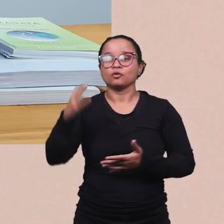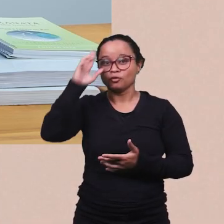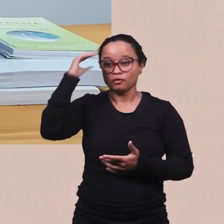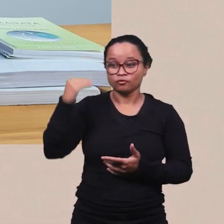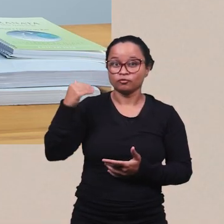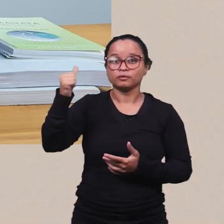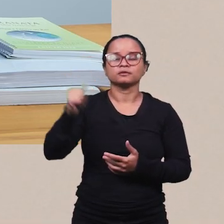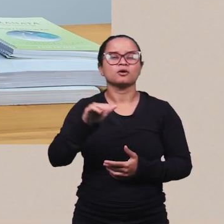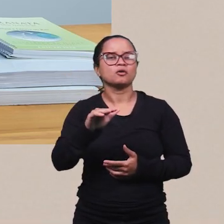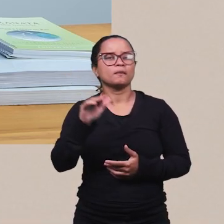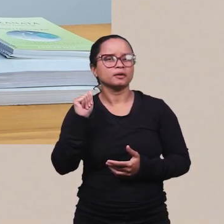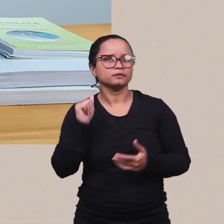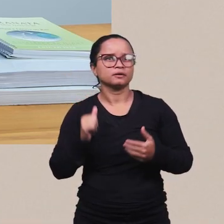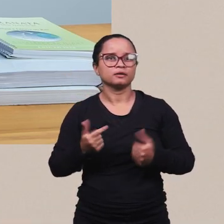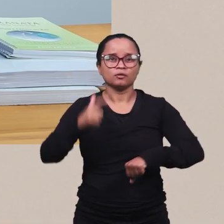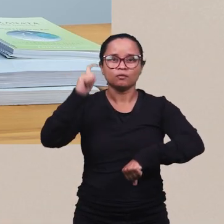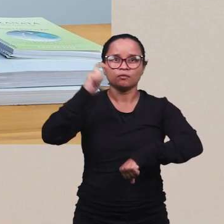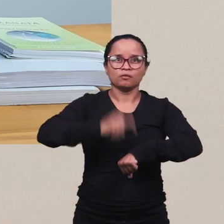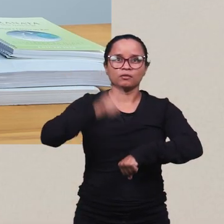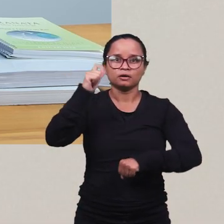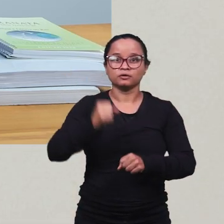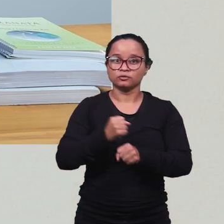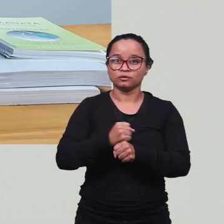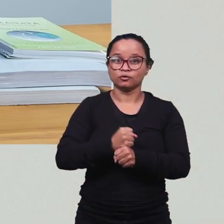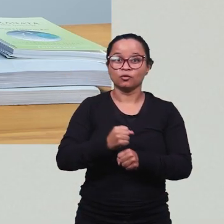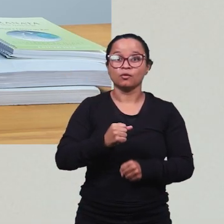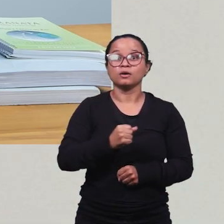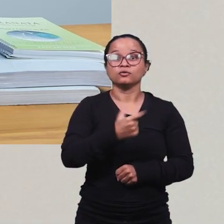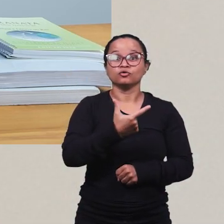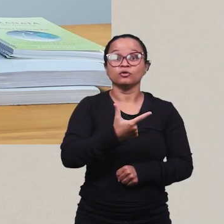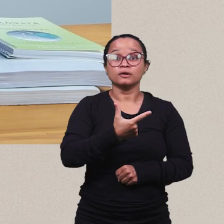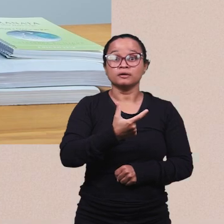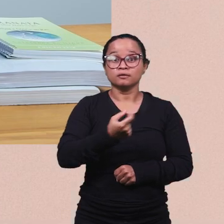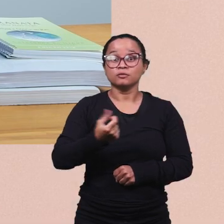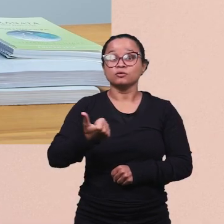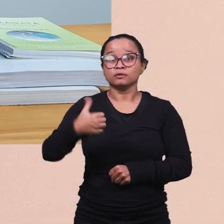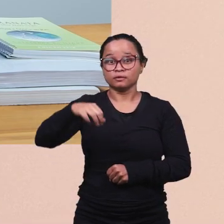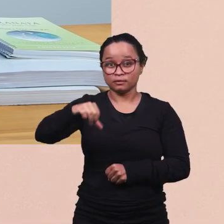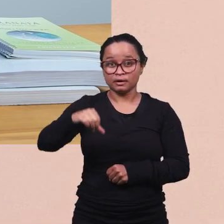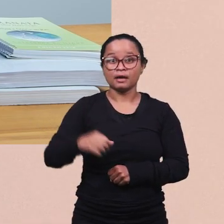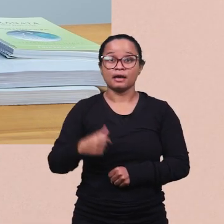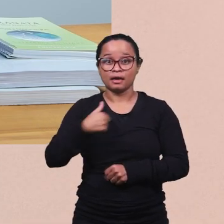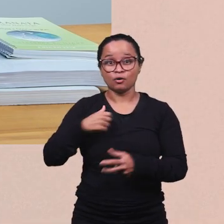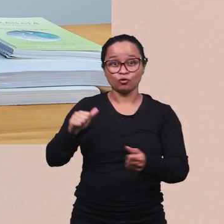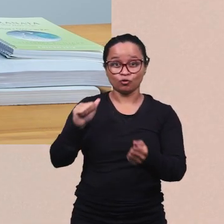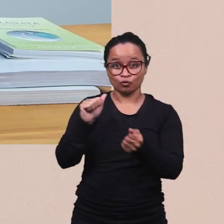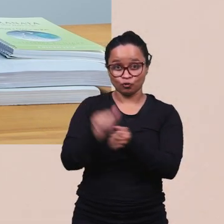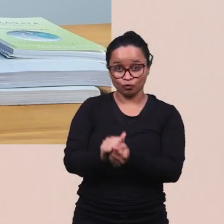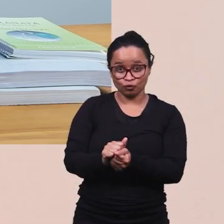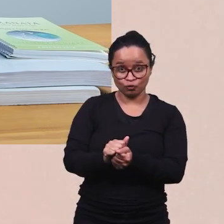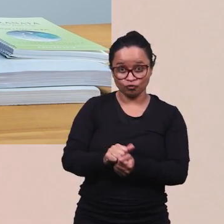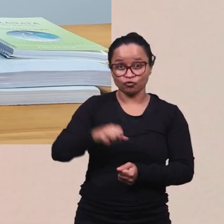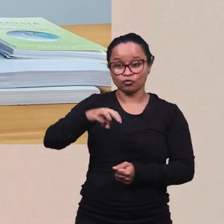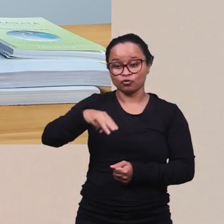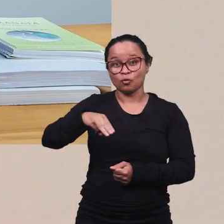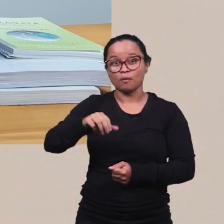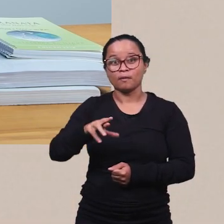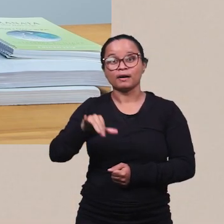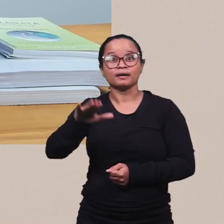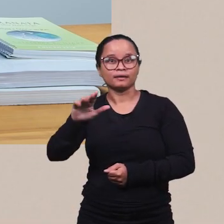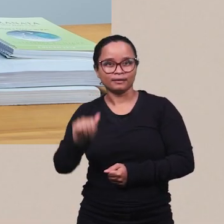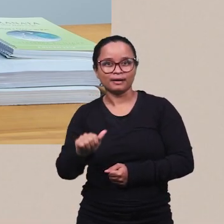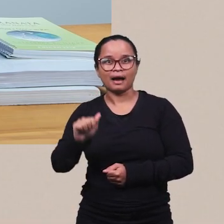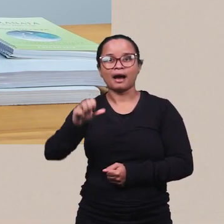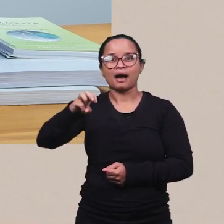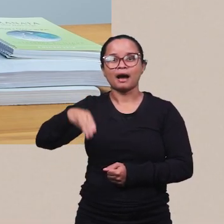chamado inesperado e surpreendente, quando no ano de 2019, eu e Maria Amin, juntas somos autoras de